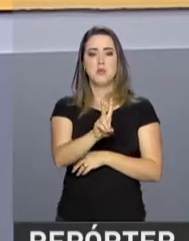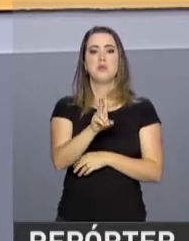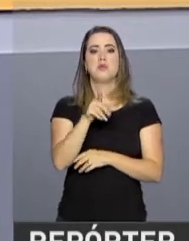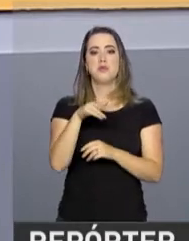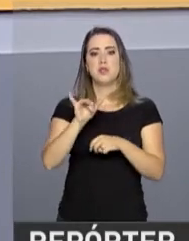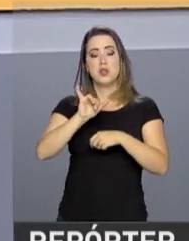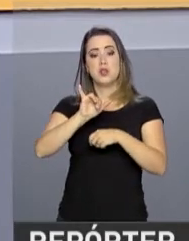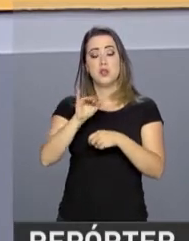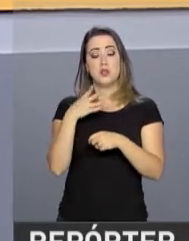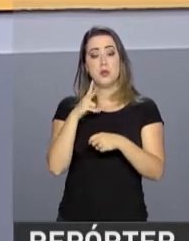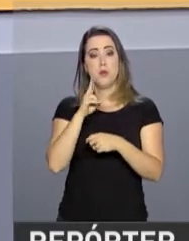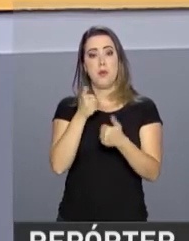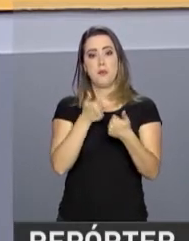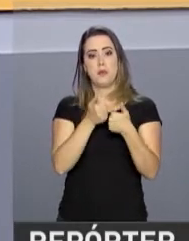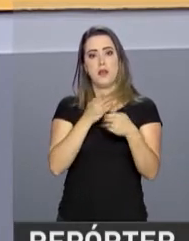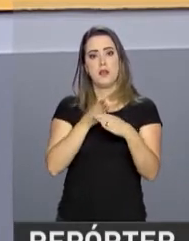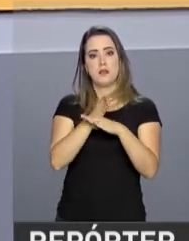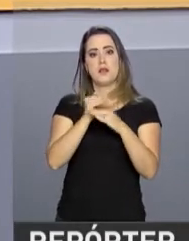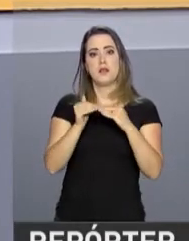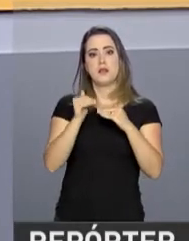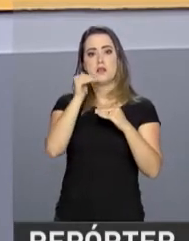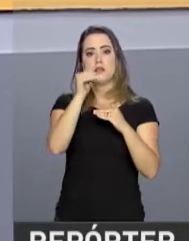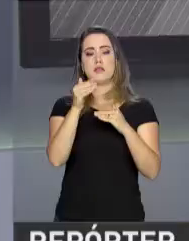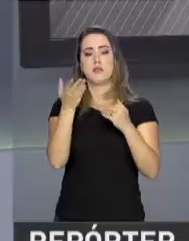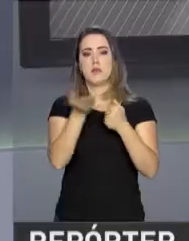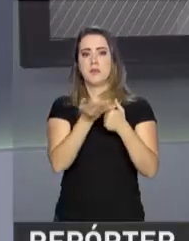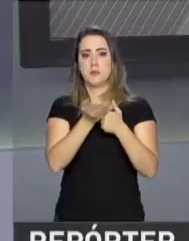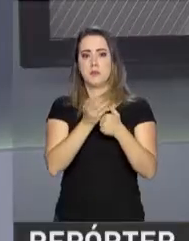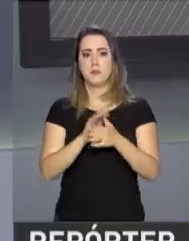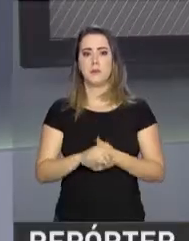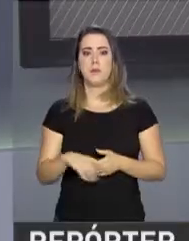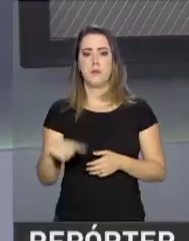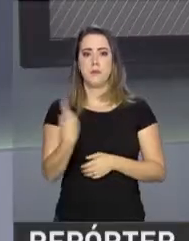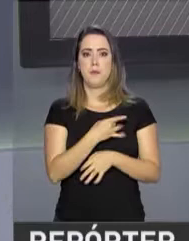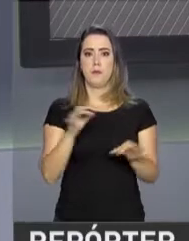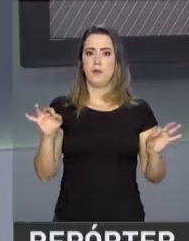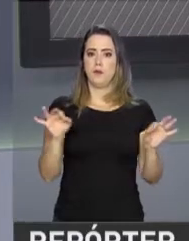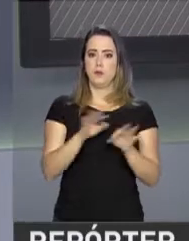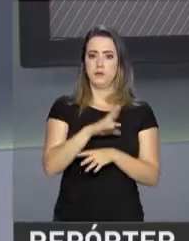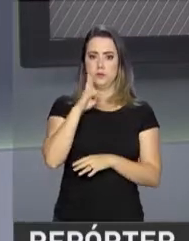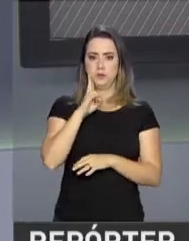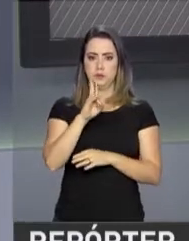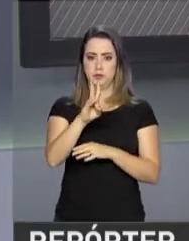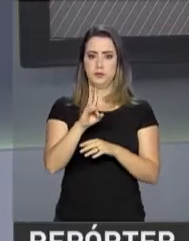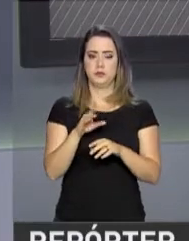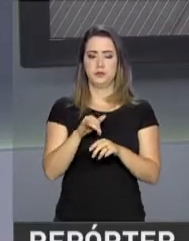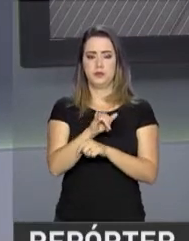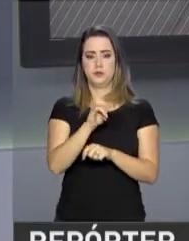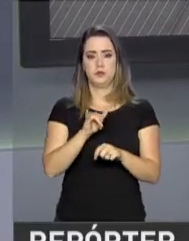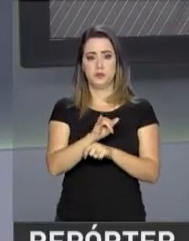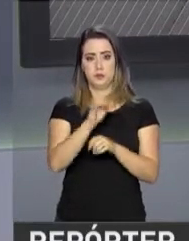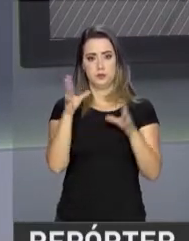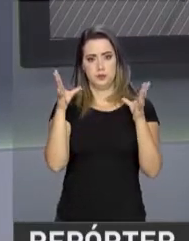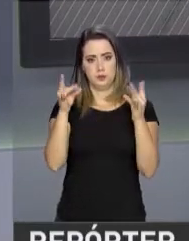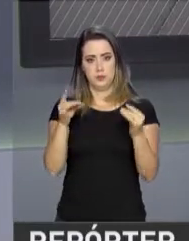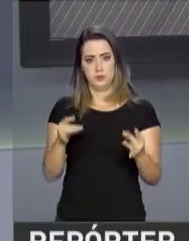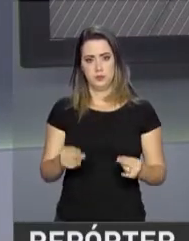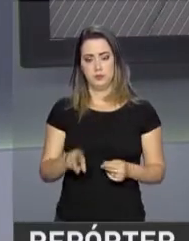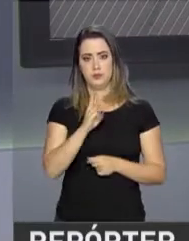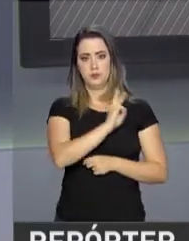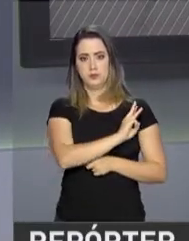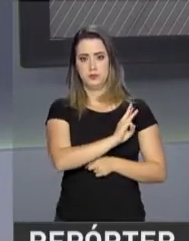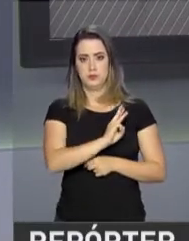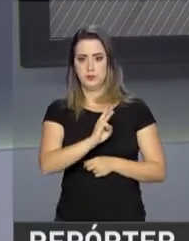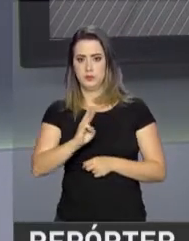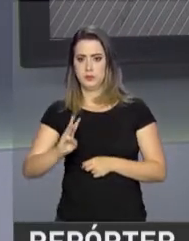de freqüência superior à média nacional nós ficamos por aqui e você pode rever as reportagens no youtube toda